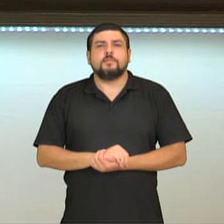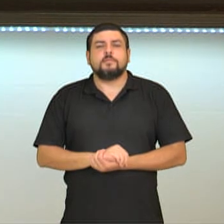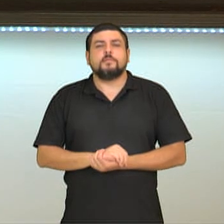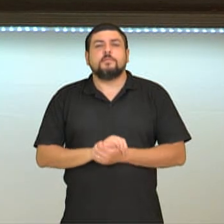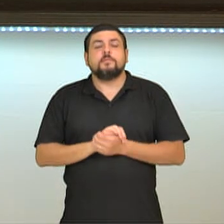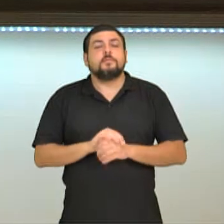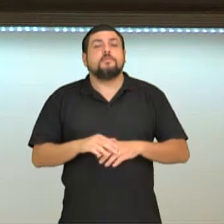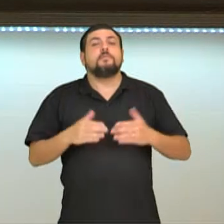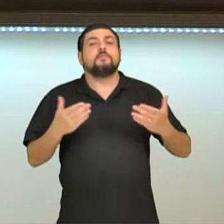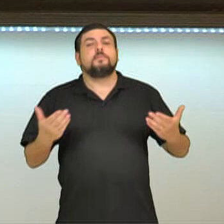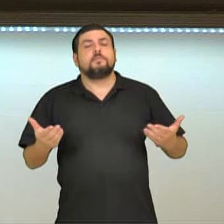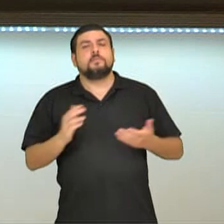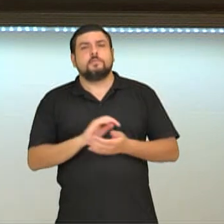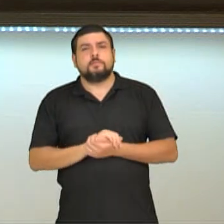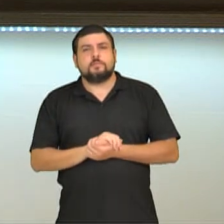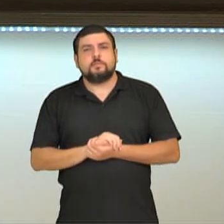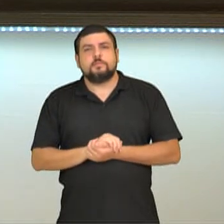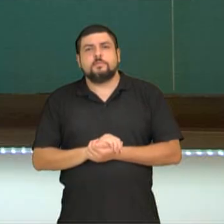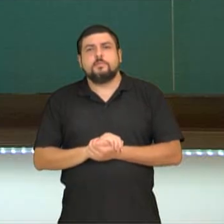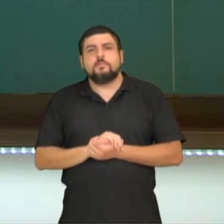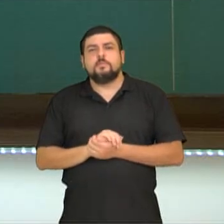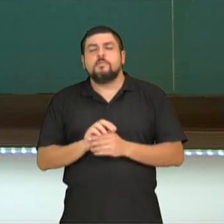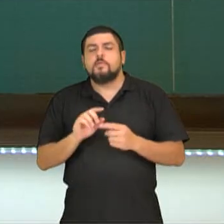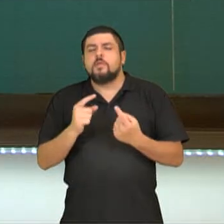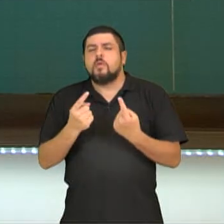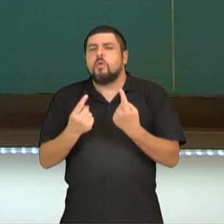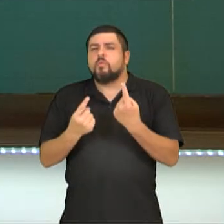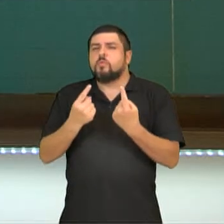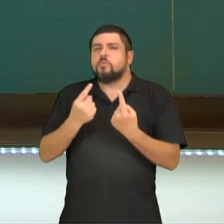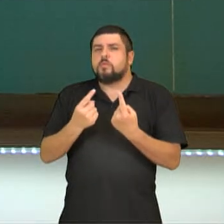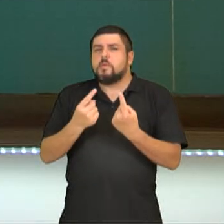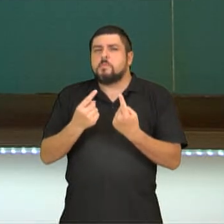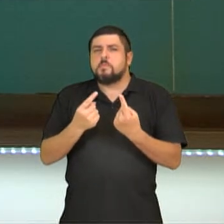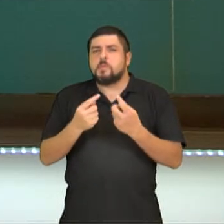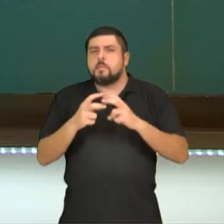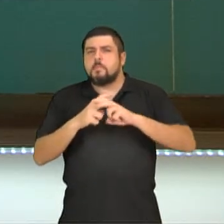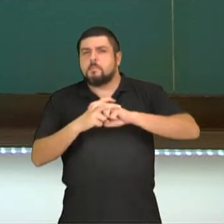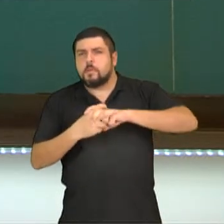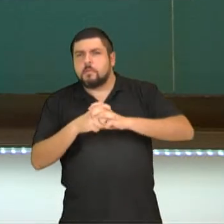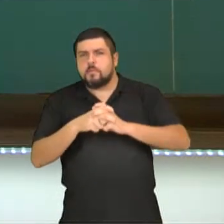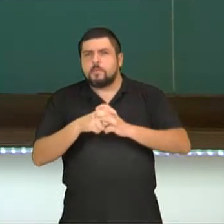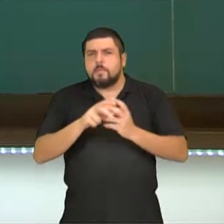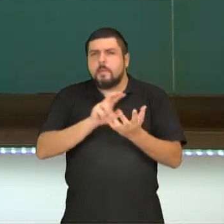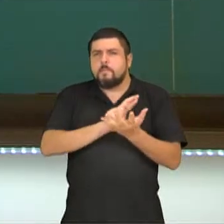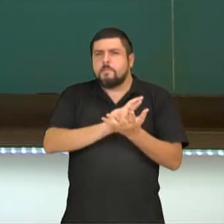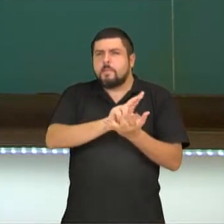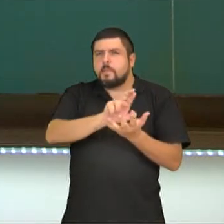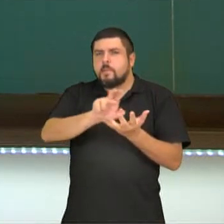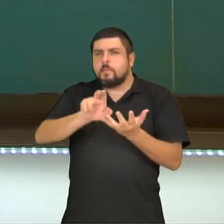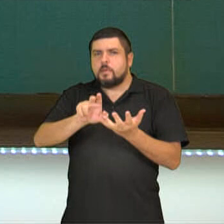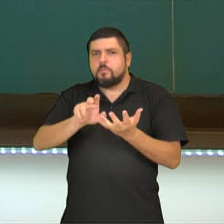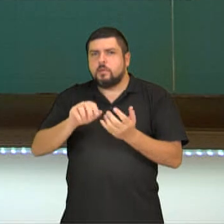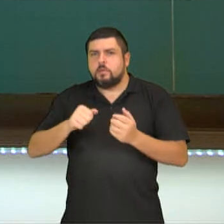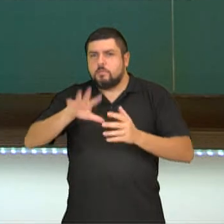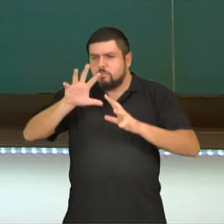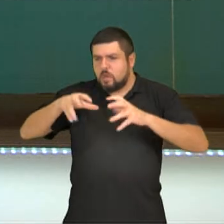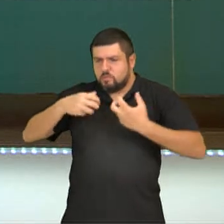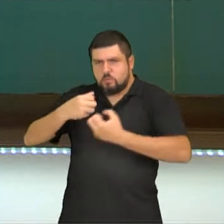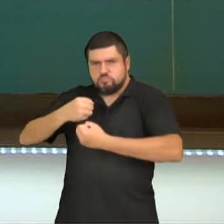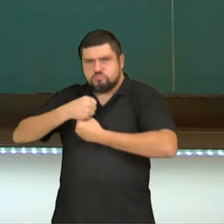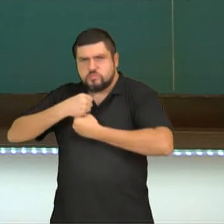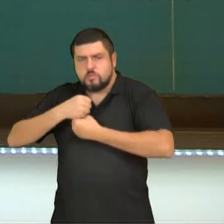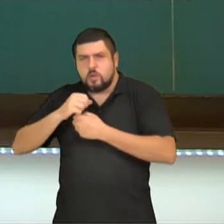E aí, qual foi a luta que vocês escolheram? Vocês preferem essas que são mais agarradas, as que são